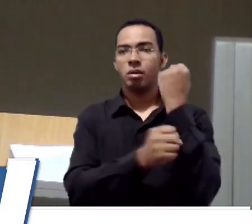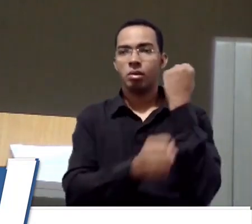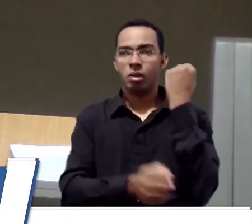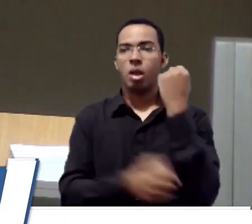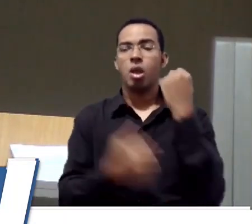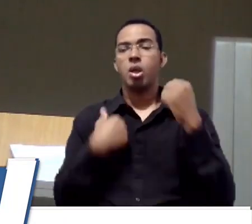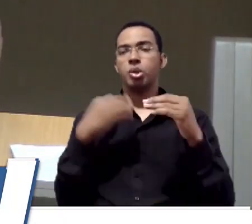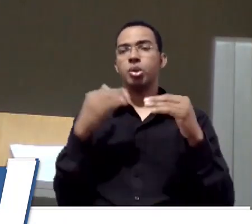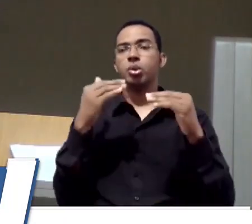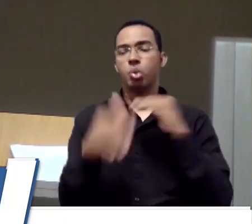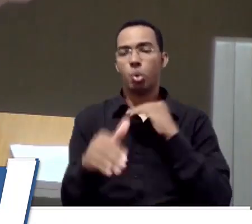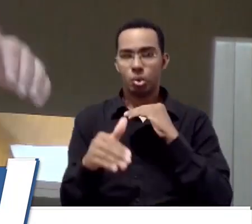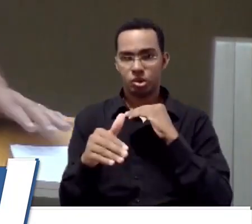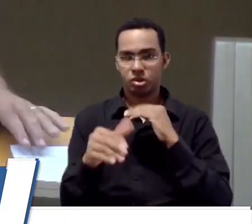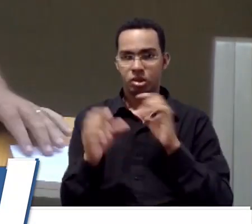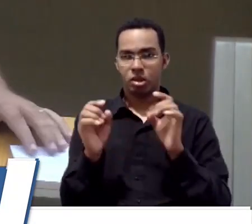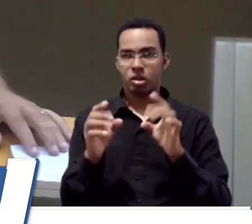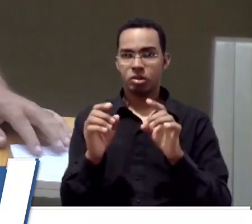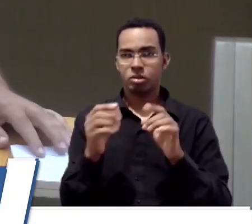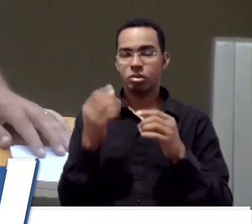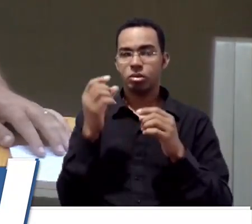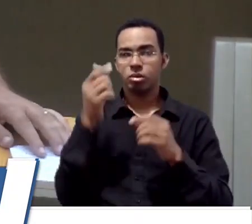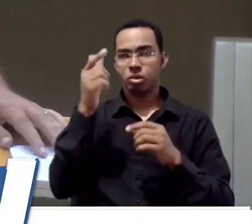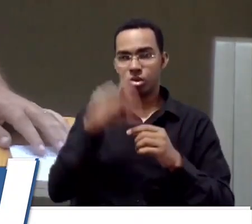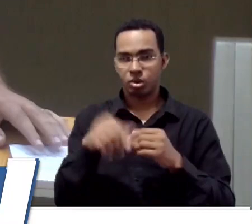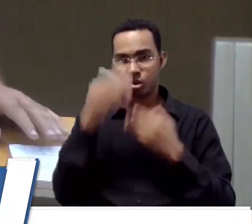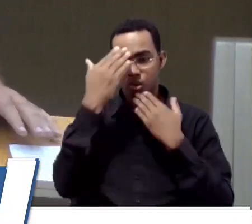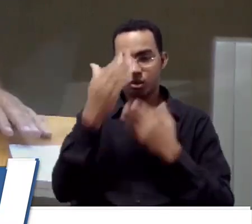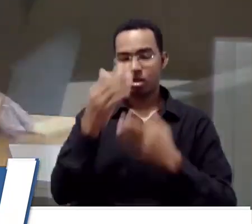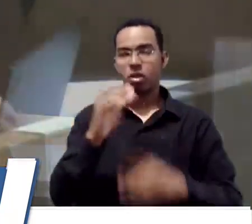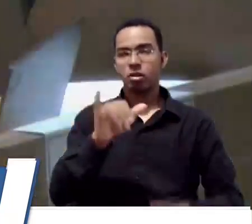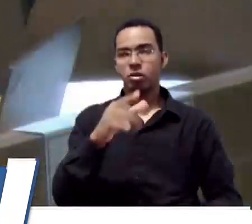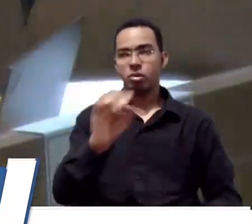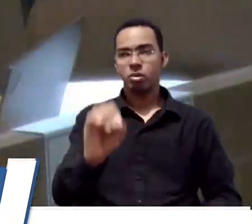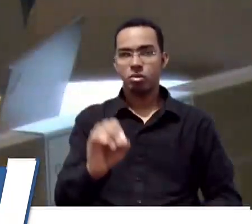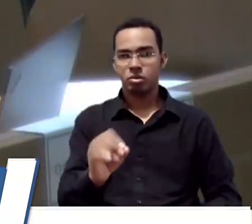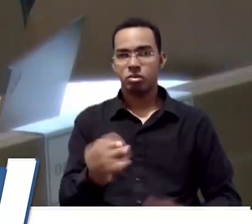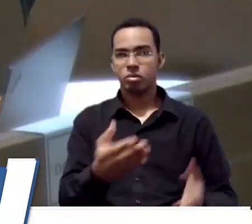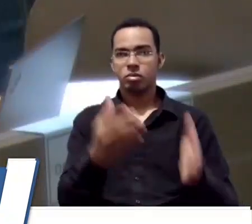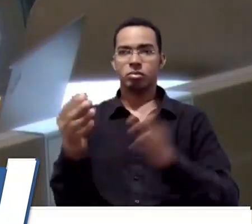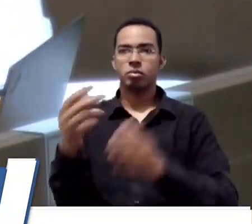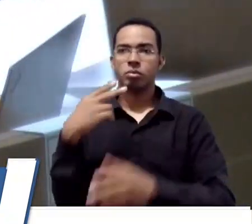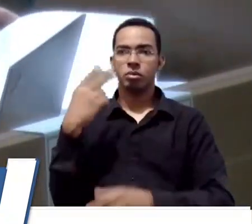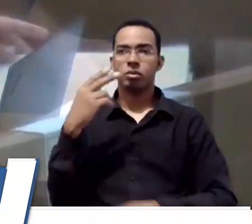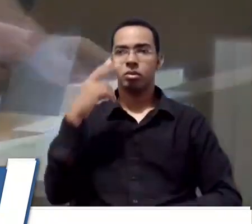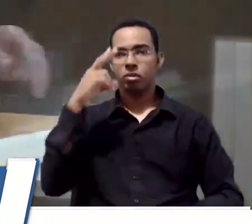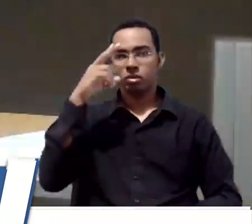contrário à privatização. E, mais uma vez, obrigado, João, pela presença. Zezinho Cabeleireiro.